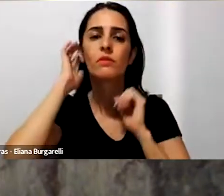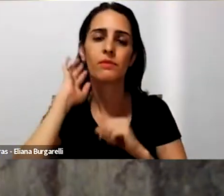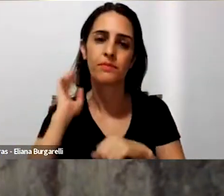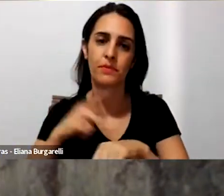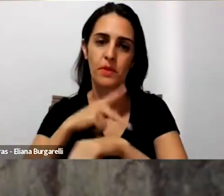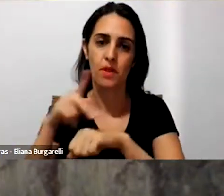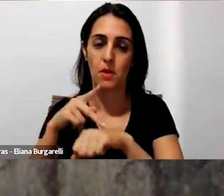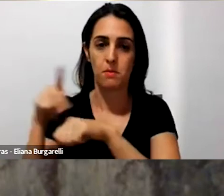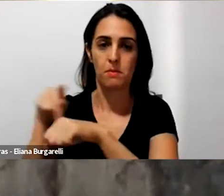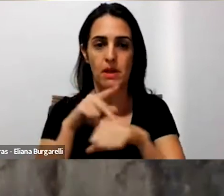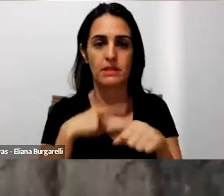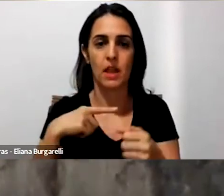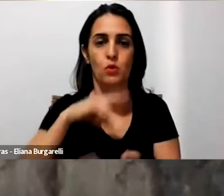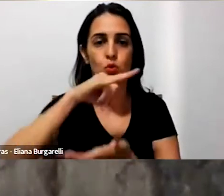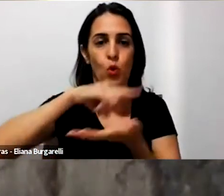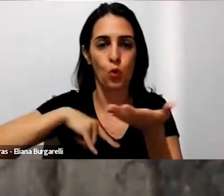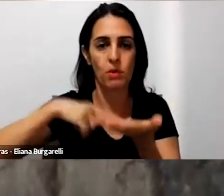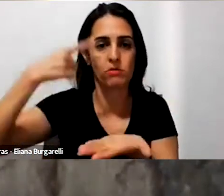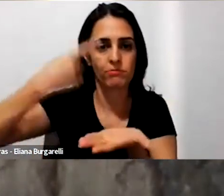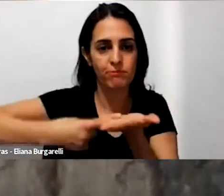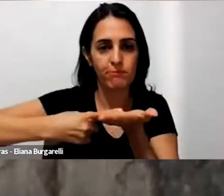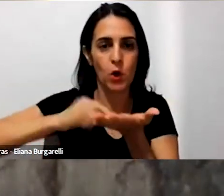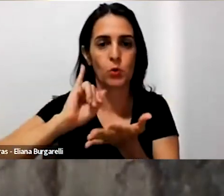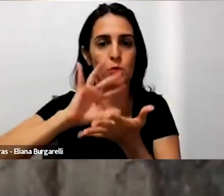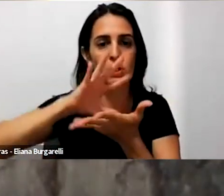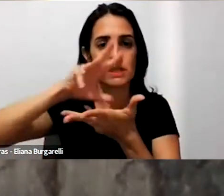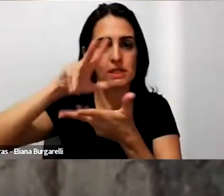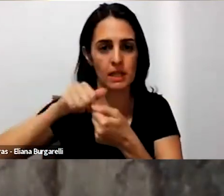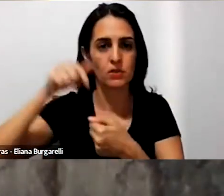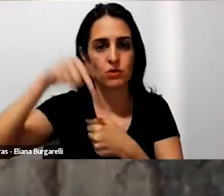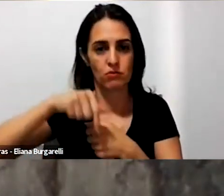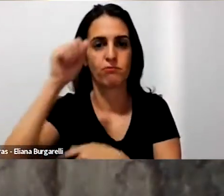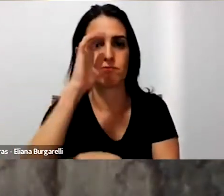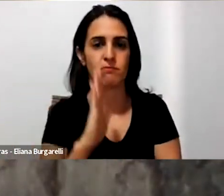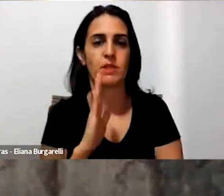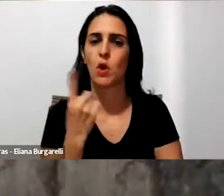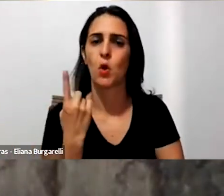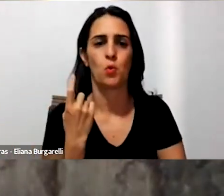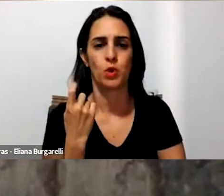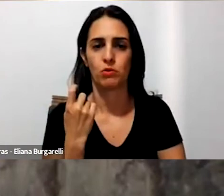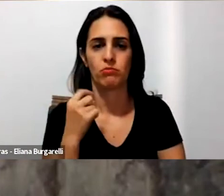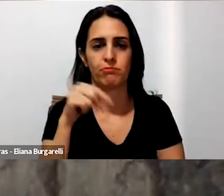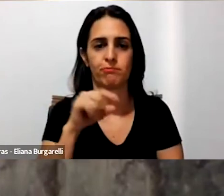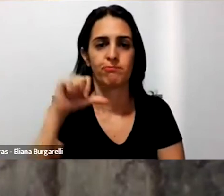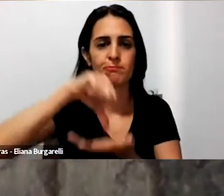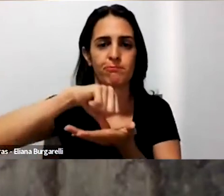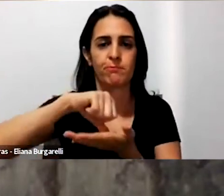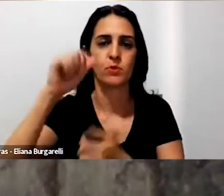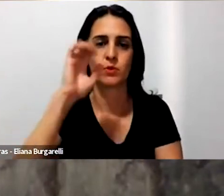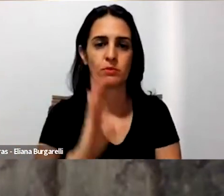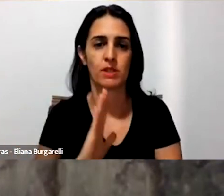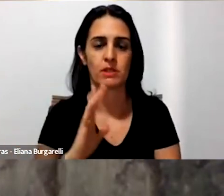de Cooperação Amazônica, o TCA, que é o único acordo internacional que tem sede no Brasil. Tá? É um acordo multilateral que está passando por